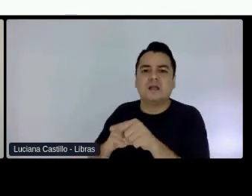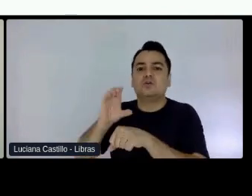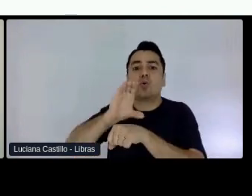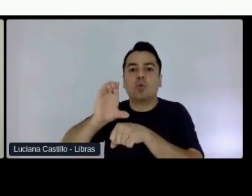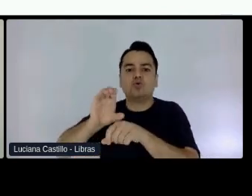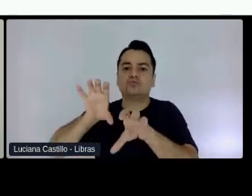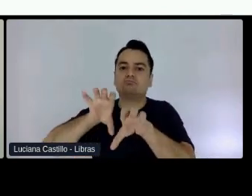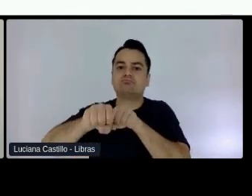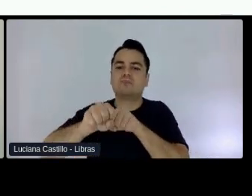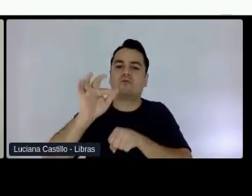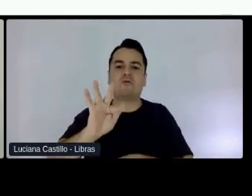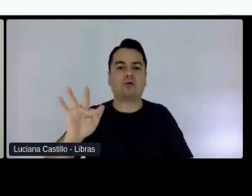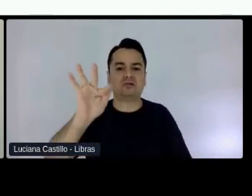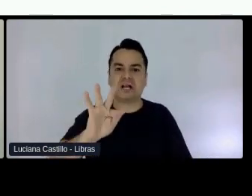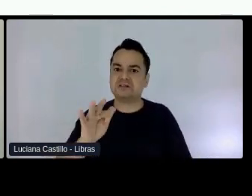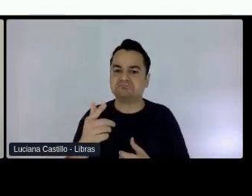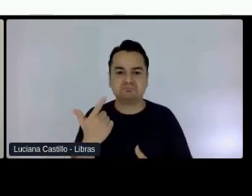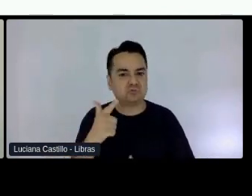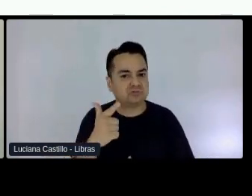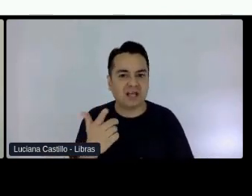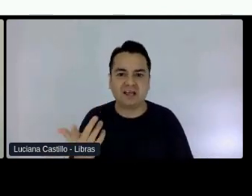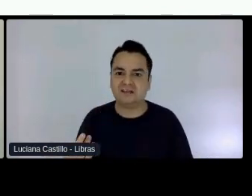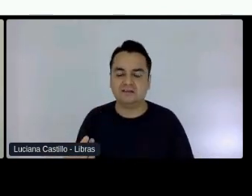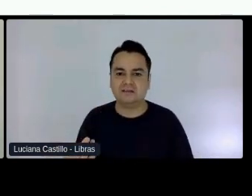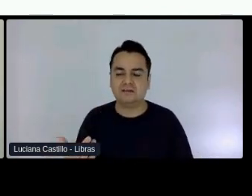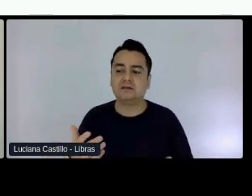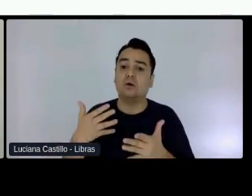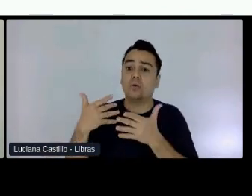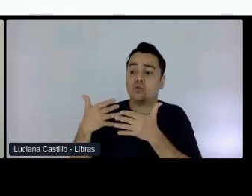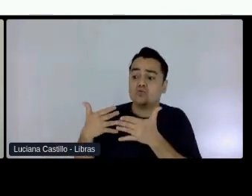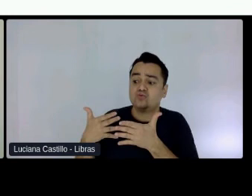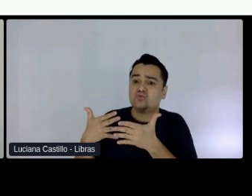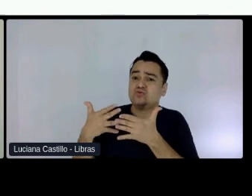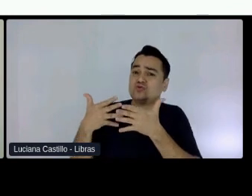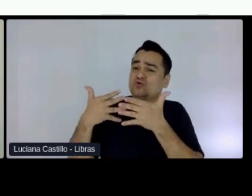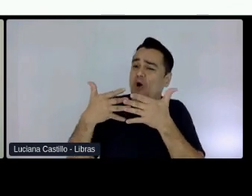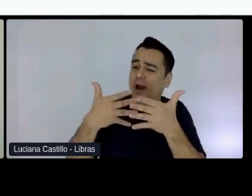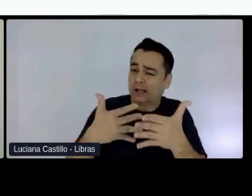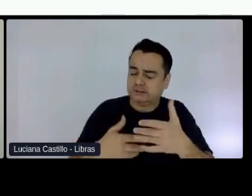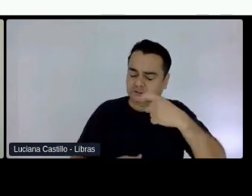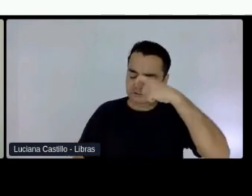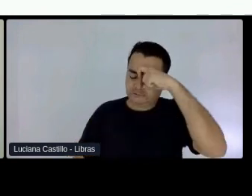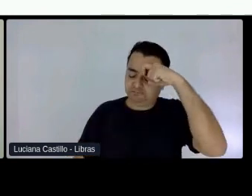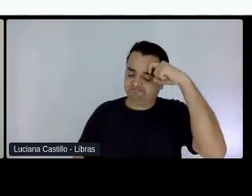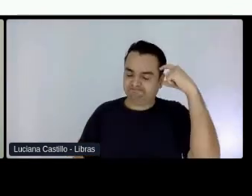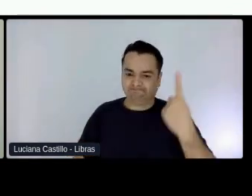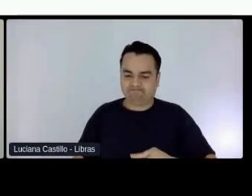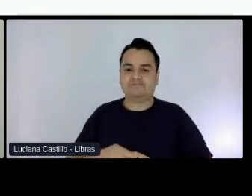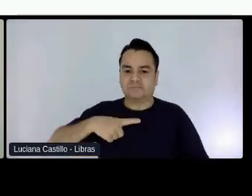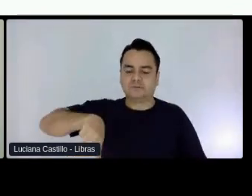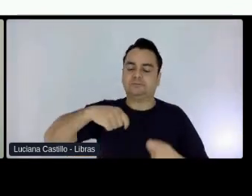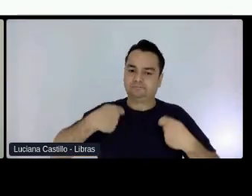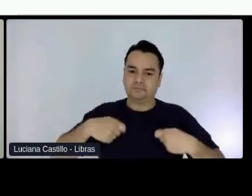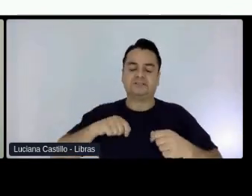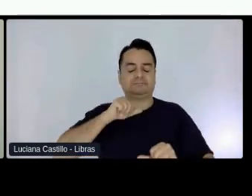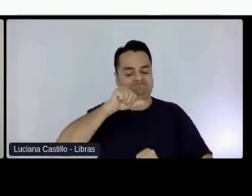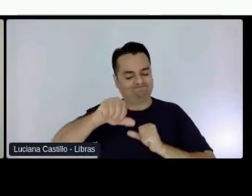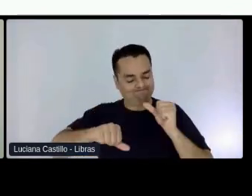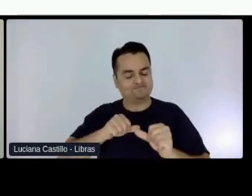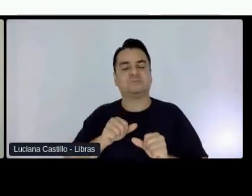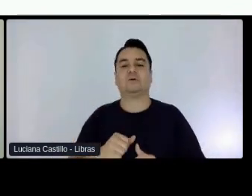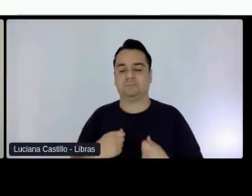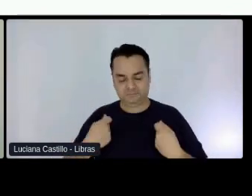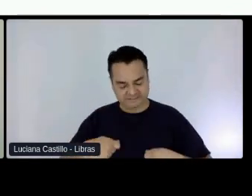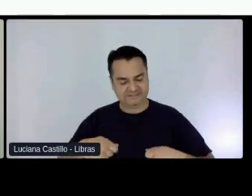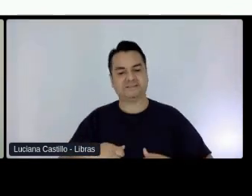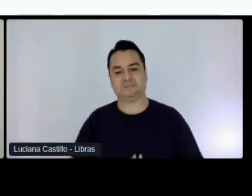no Brasil hoje. Então, a jornada ainda é muito longa e a gente precisa fazer a diferença. É isso